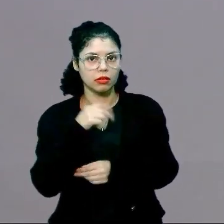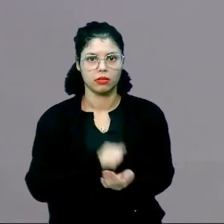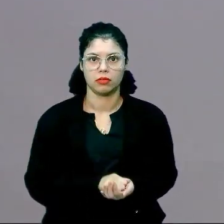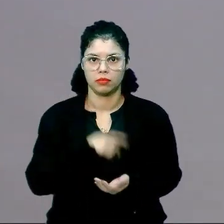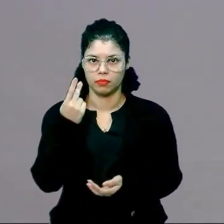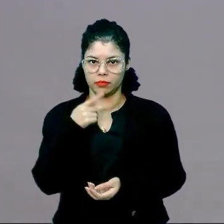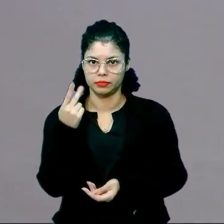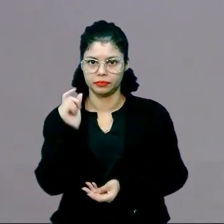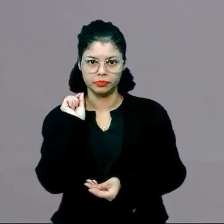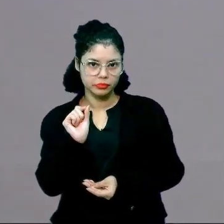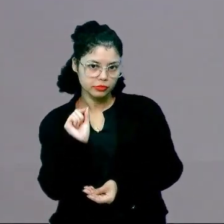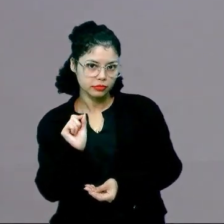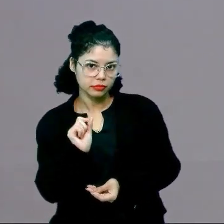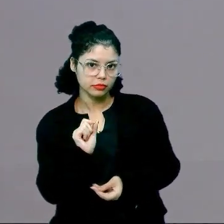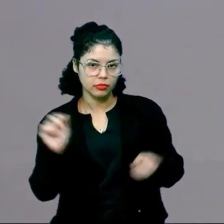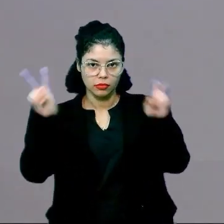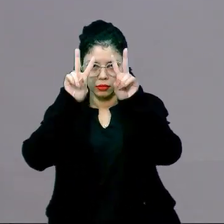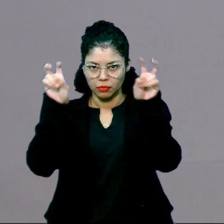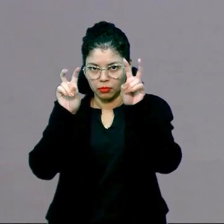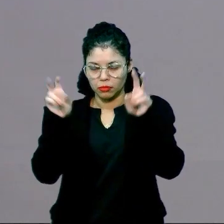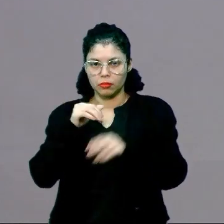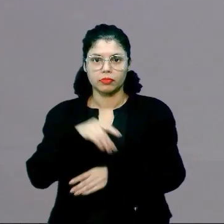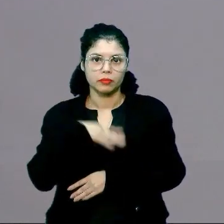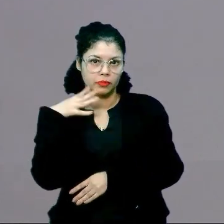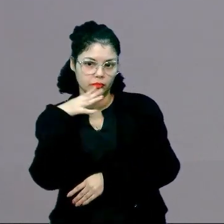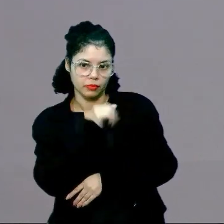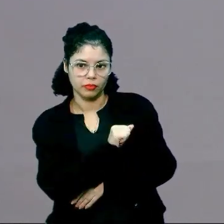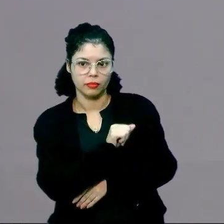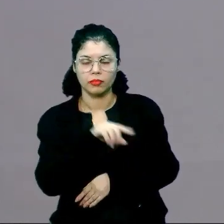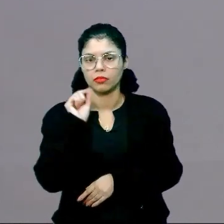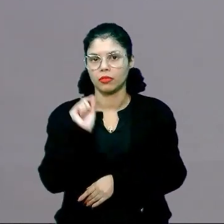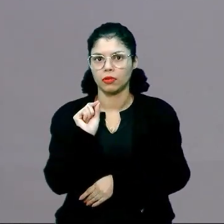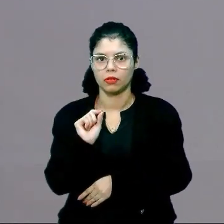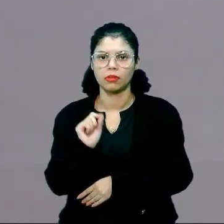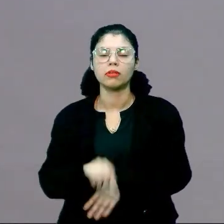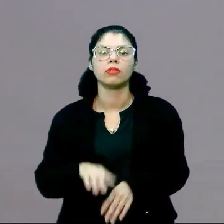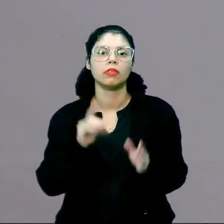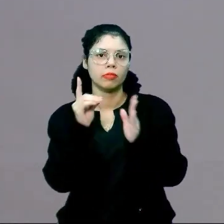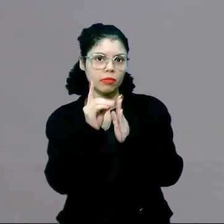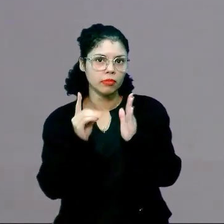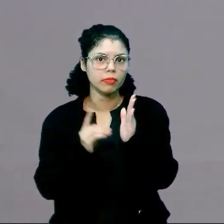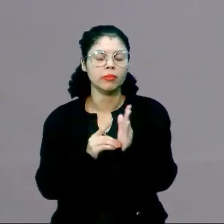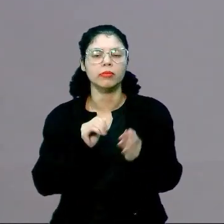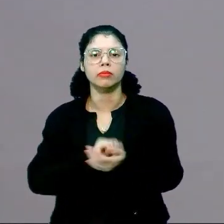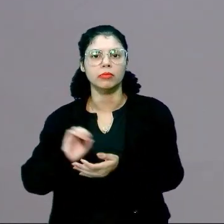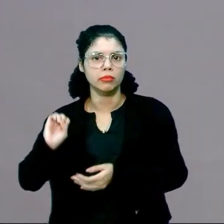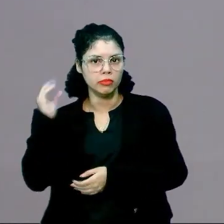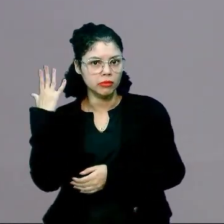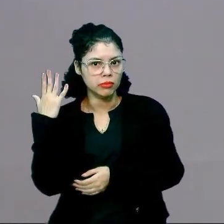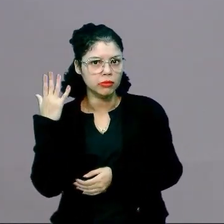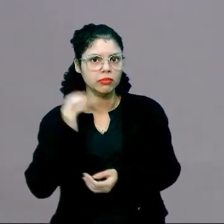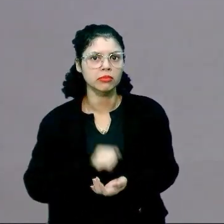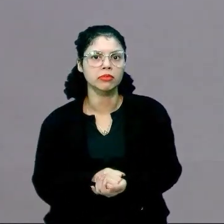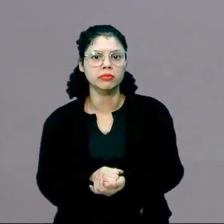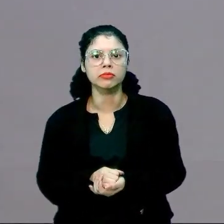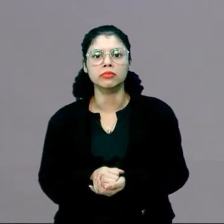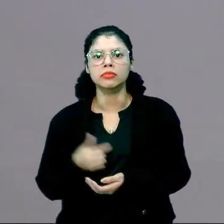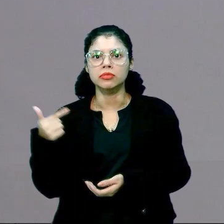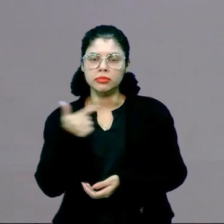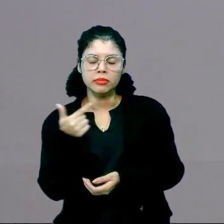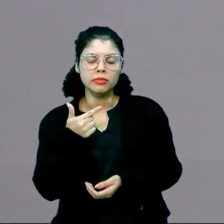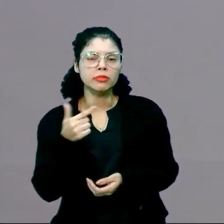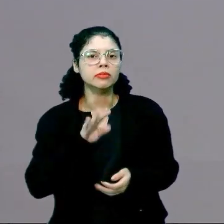pena a gente enfatizar de imediato é que nessa década também vai acontecer a segunda onda